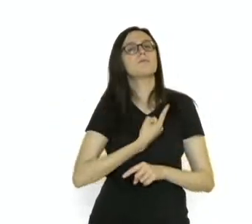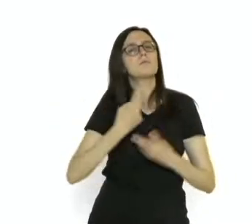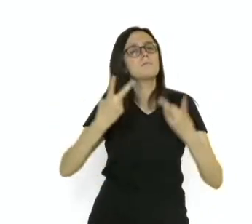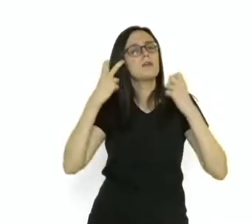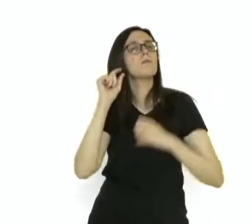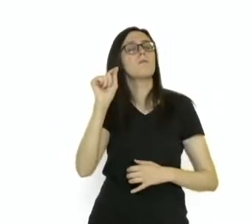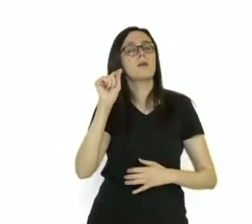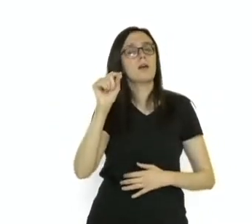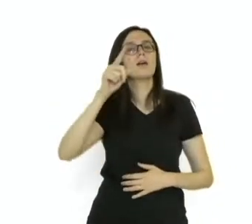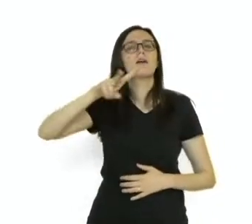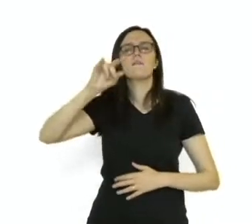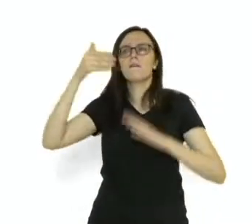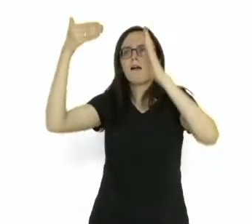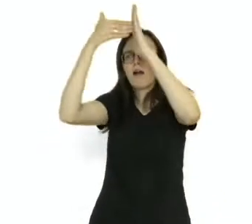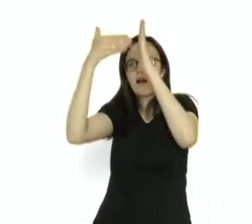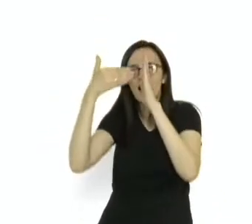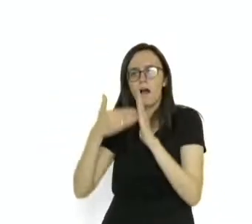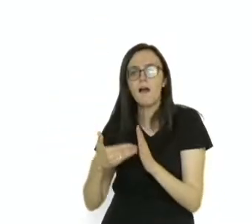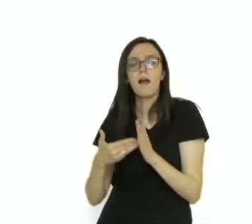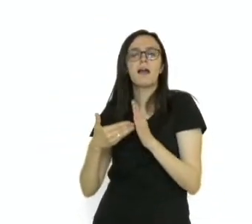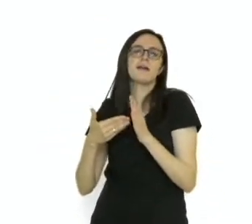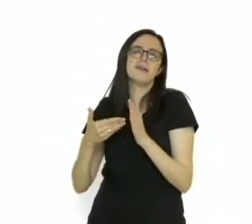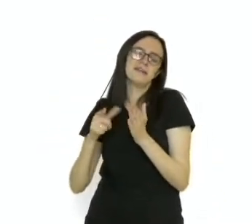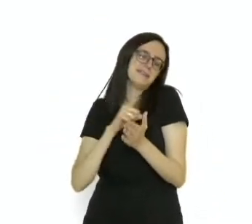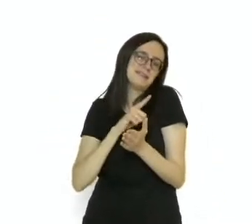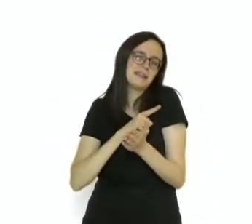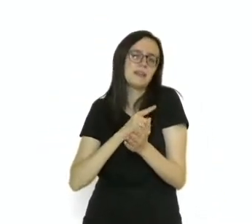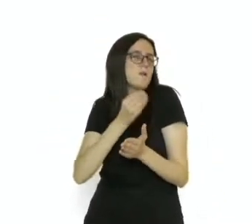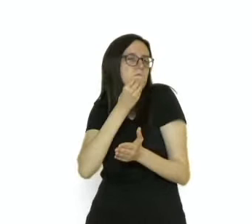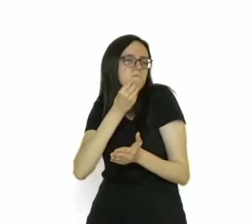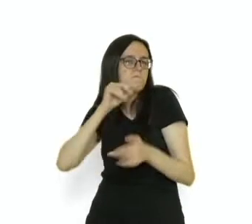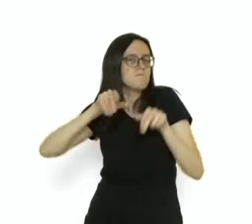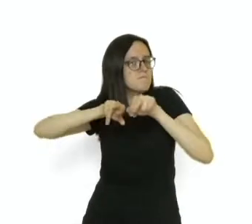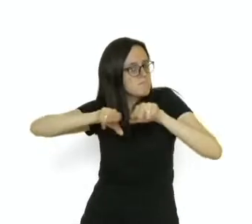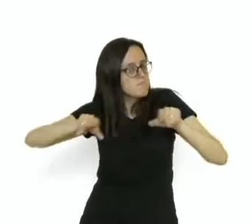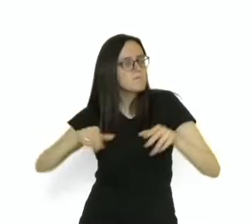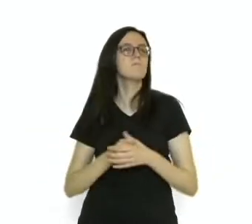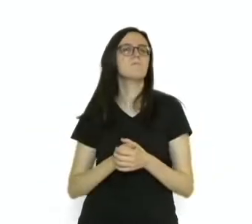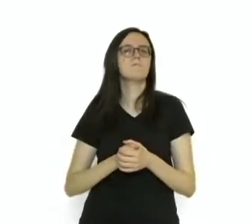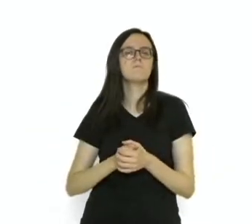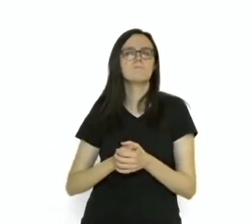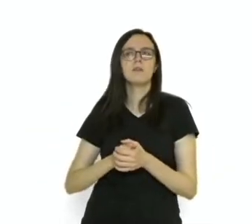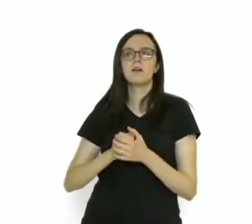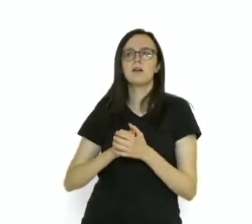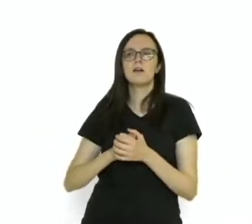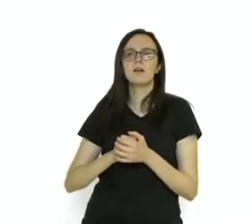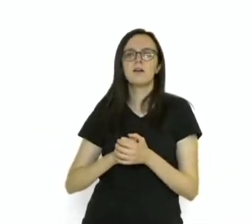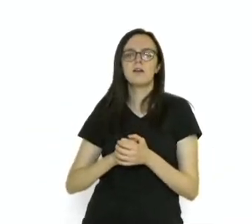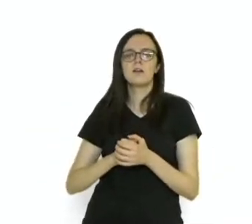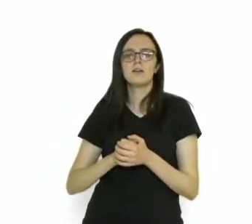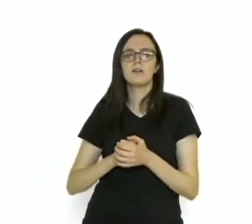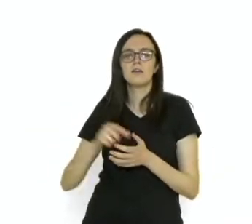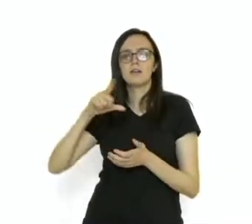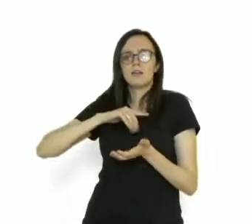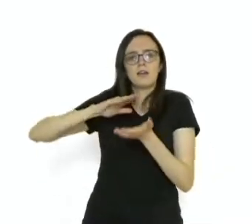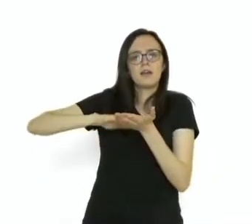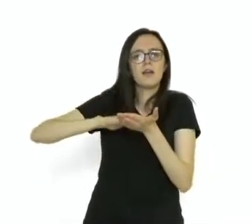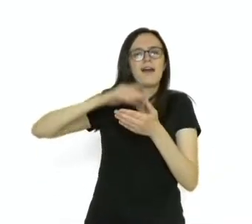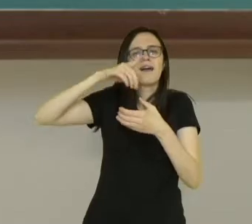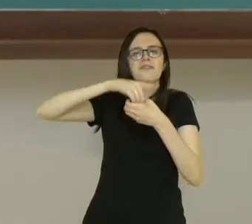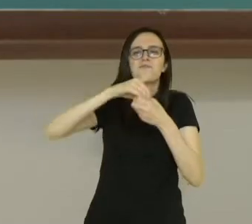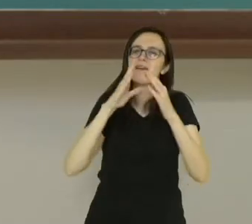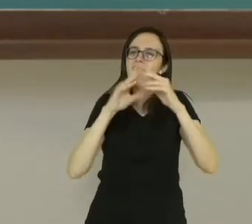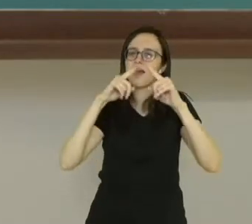que eles vão colocar fim a muitos privilégios, a cobrança de dízimos, que a